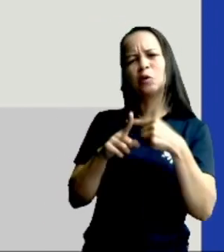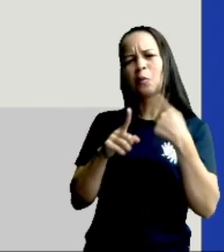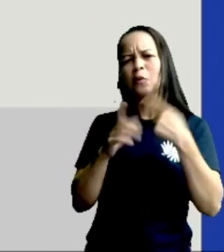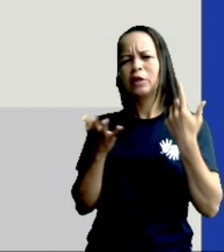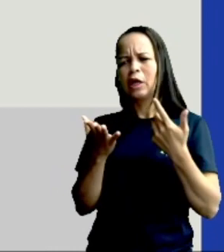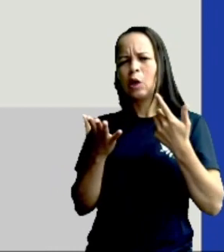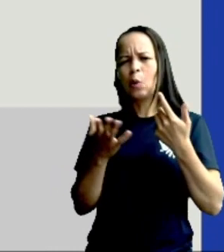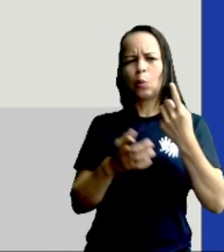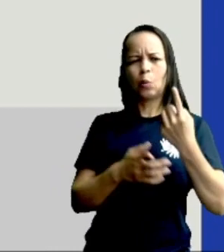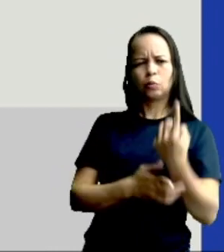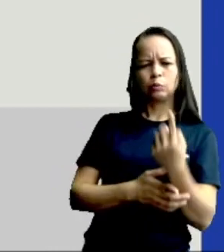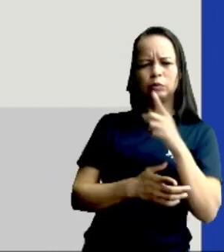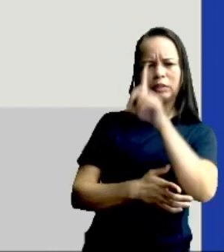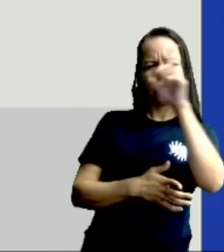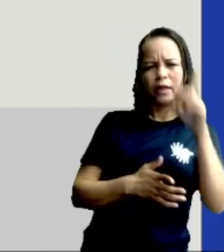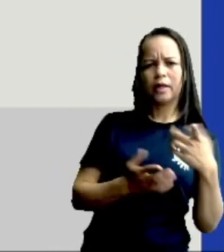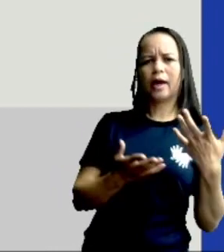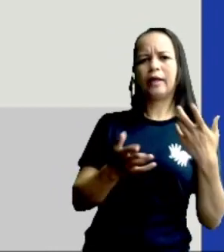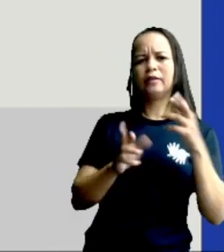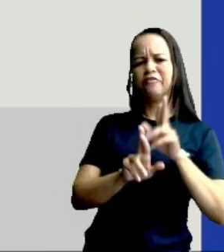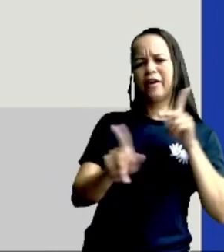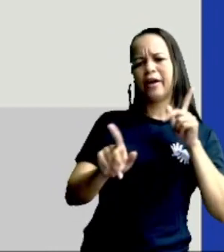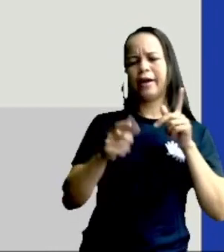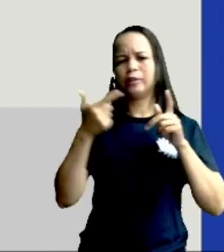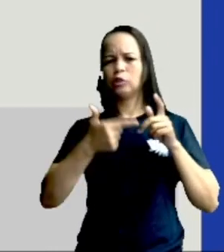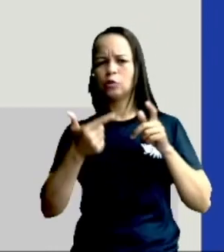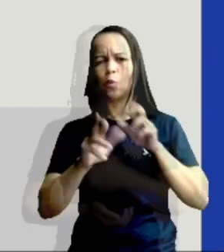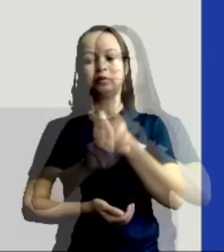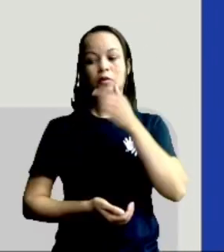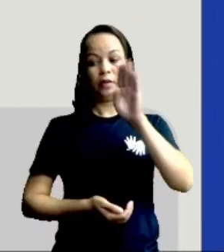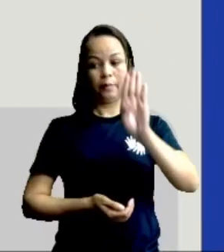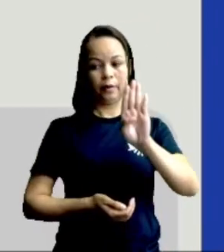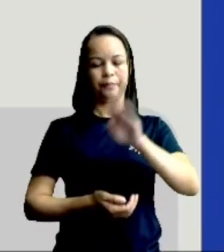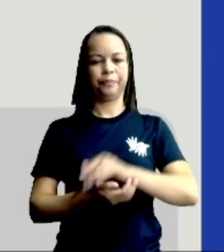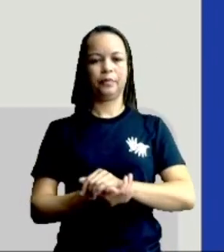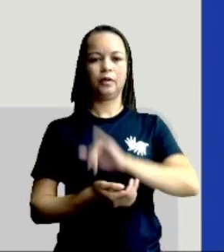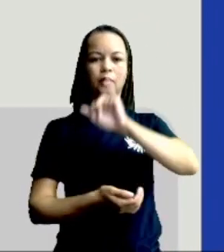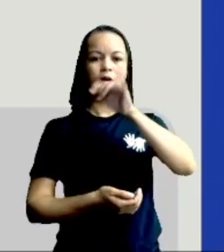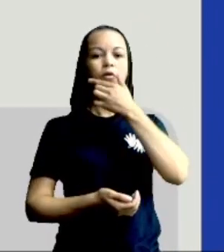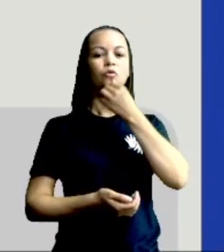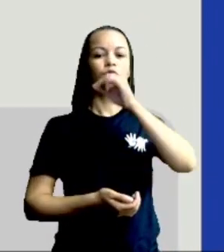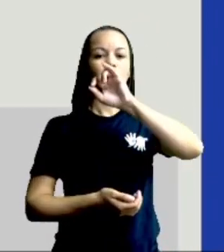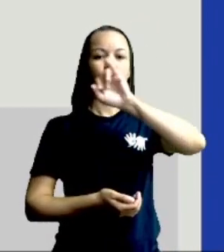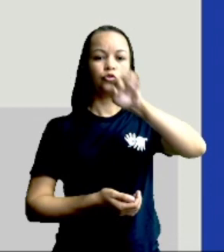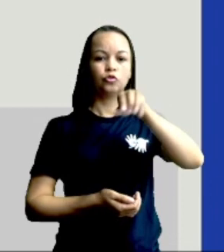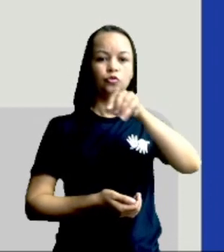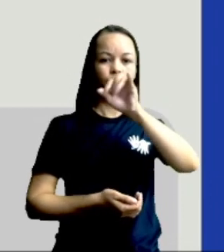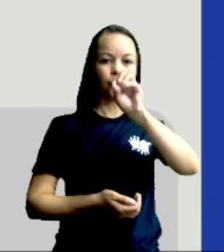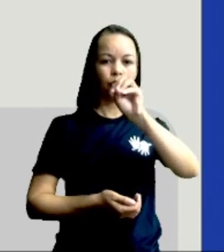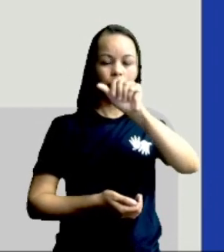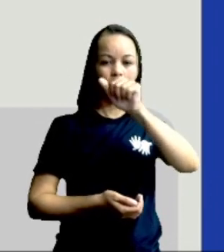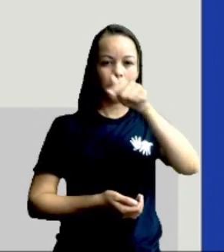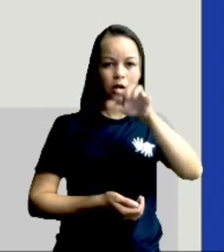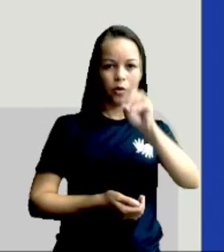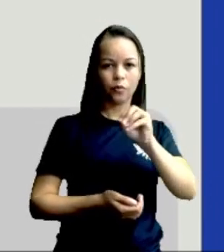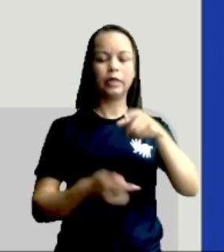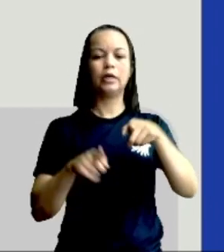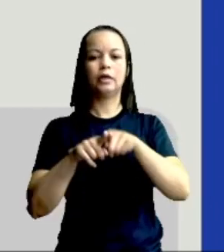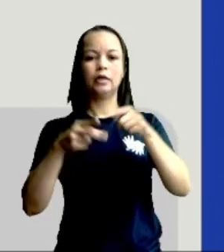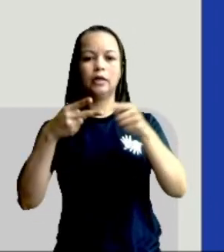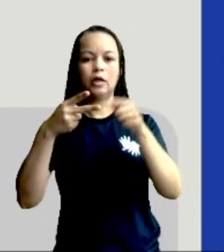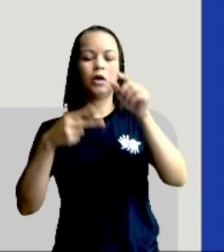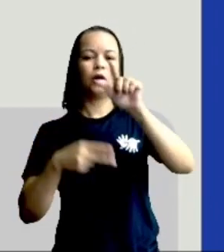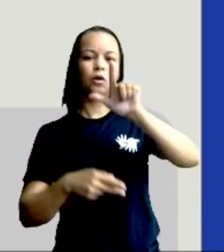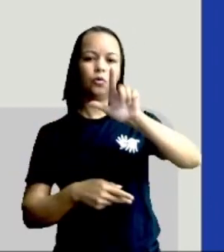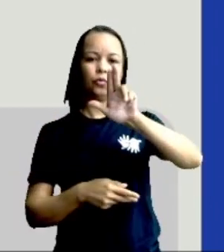tenho, o quinto dia eu não tenho, mas a gente vai entender. João e Lucas leram o mesmo livro em 2 dias. João leu 35